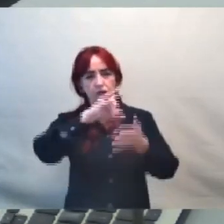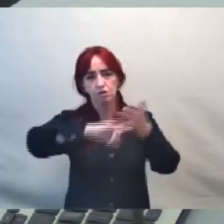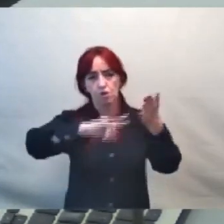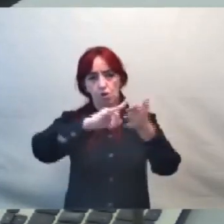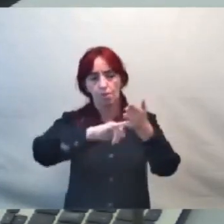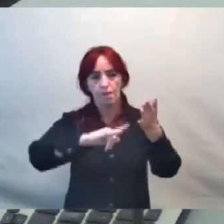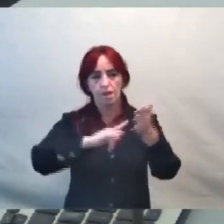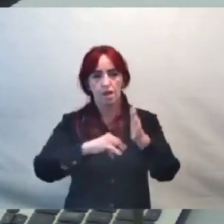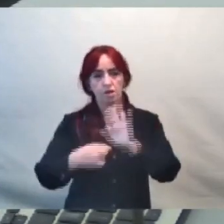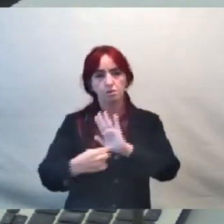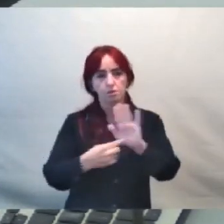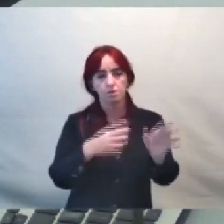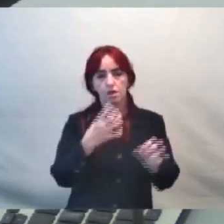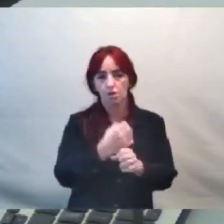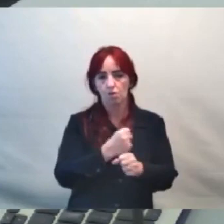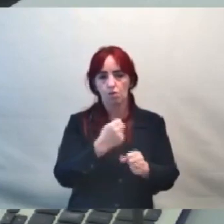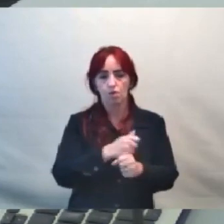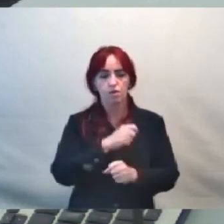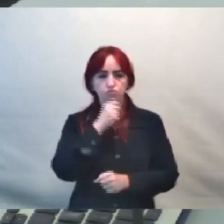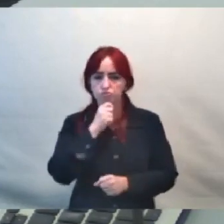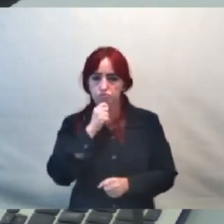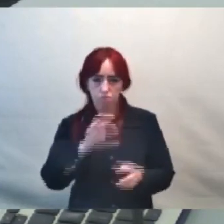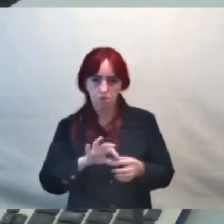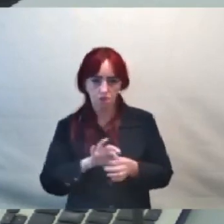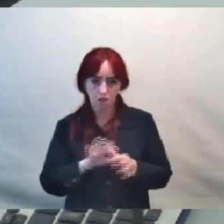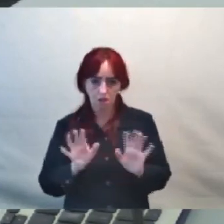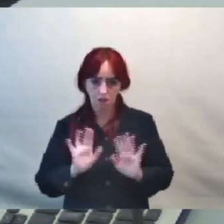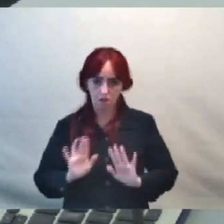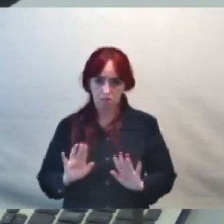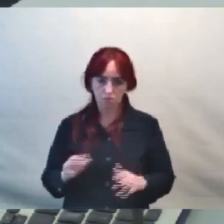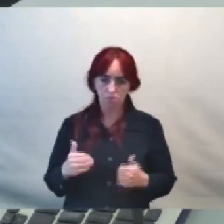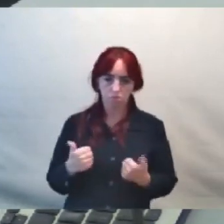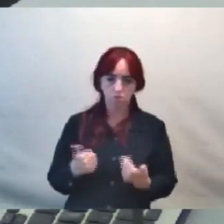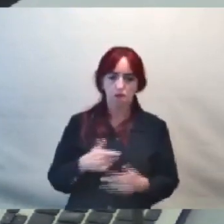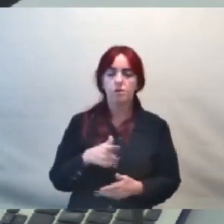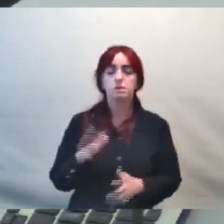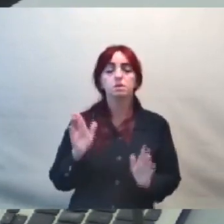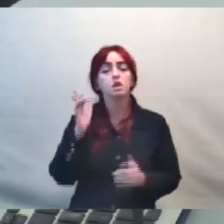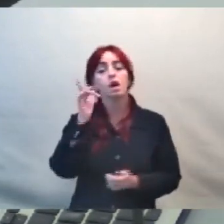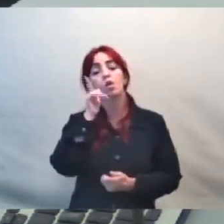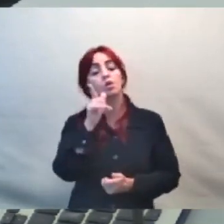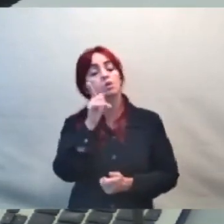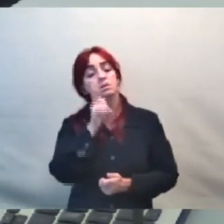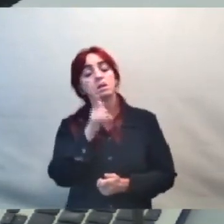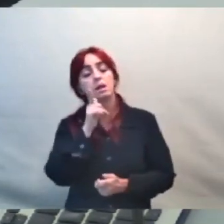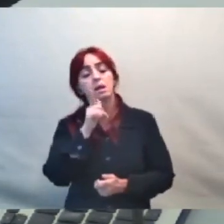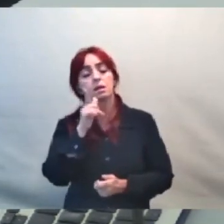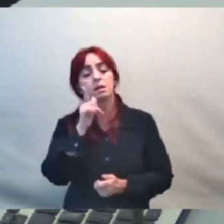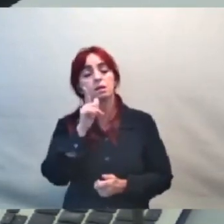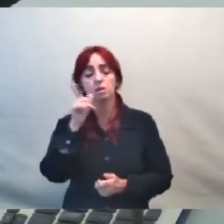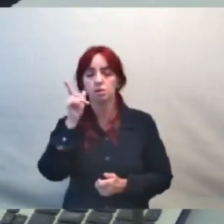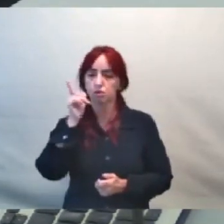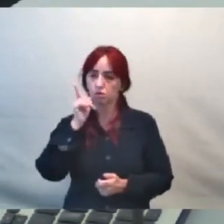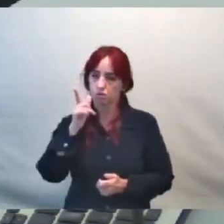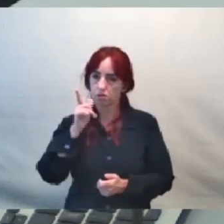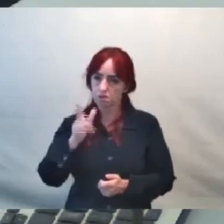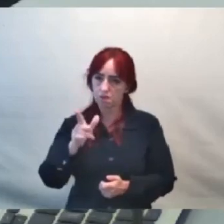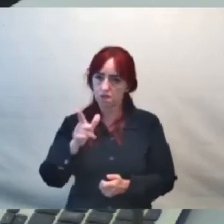está disponibilizado, né? Vocês já conseguem, pelo menos eu não tive acesso, assim, eu não